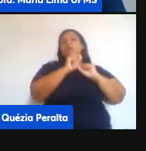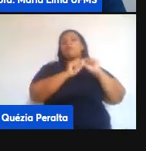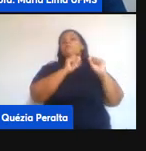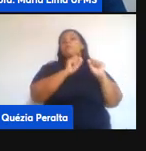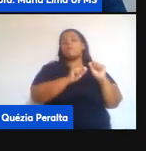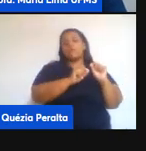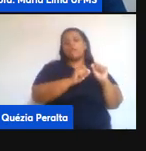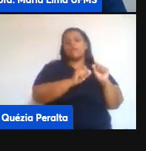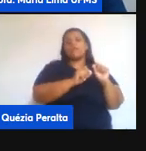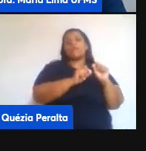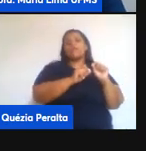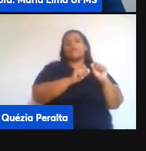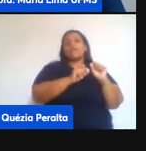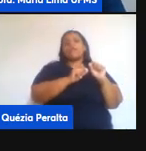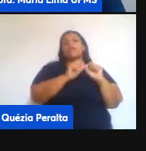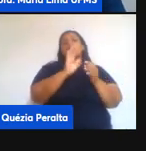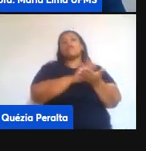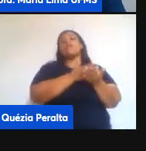ela poderia ser.